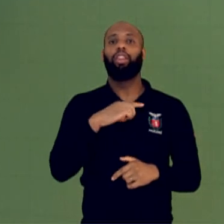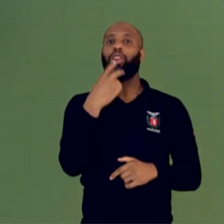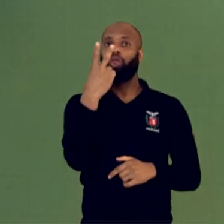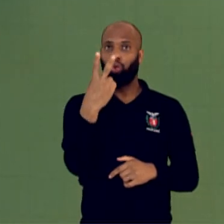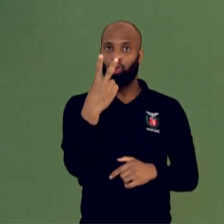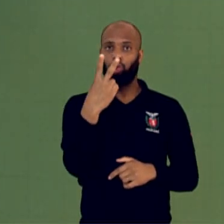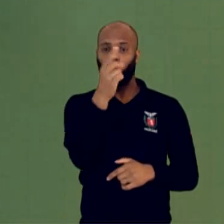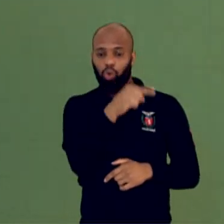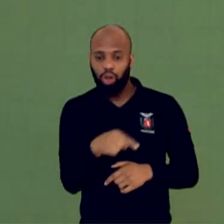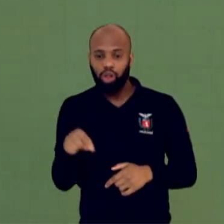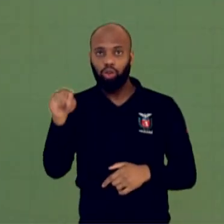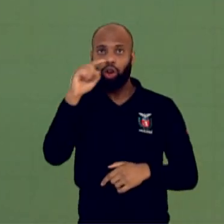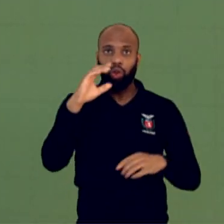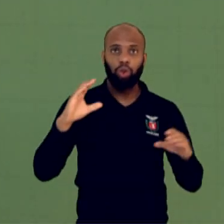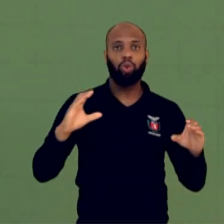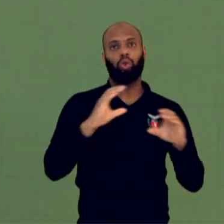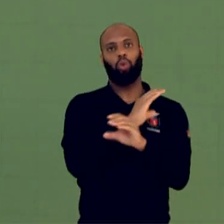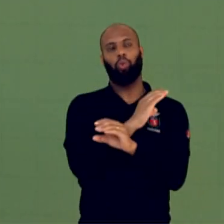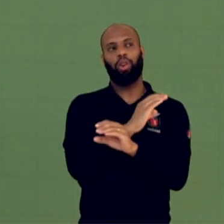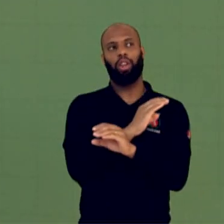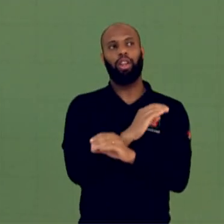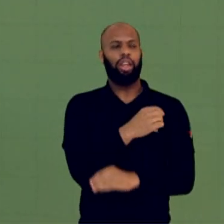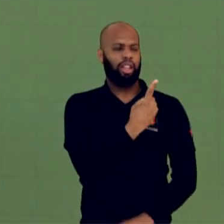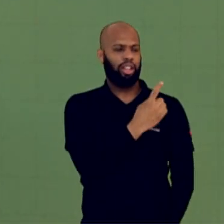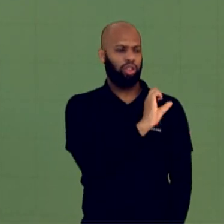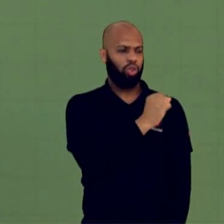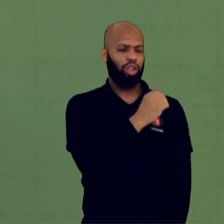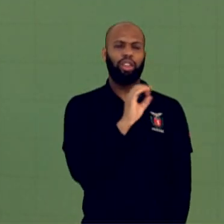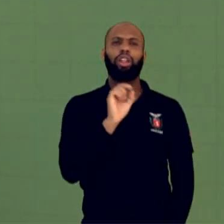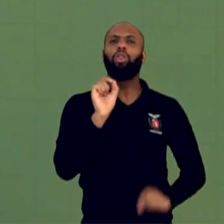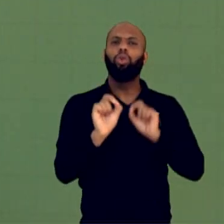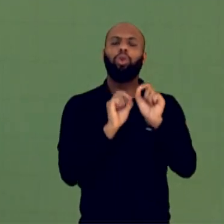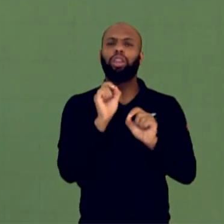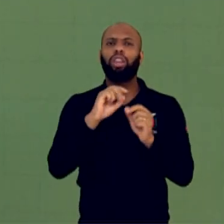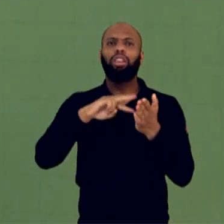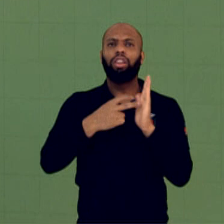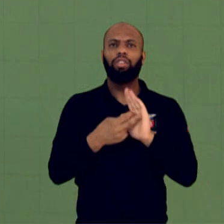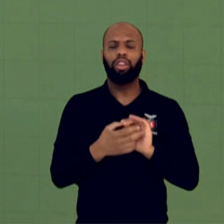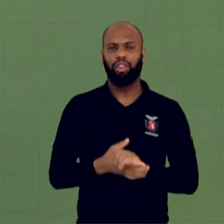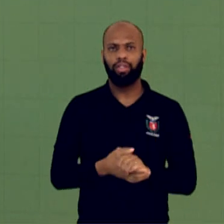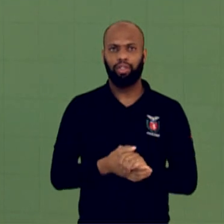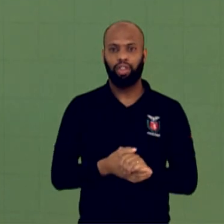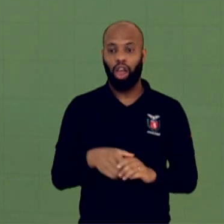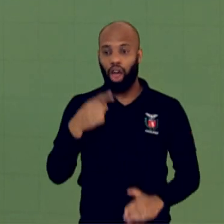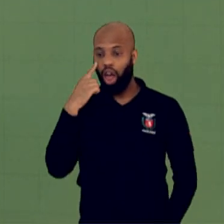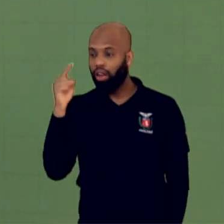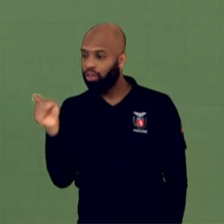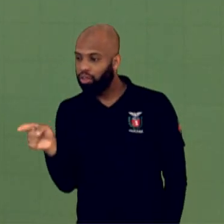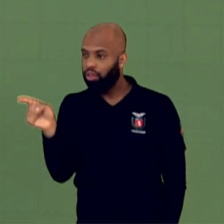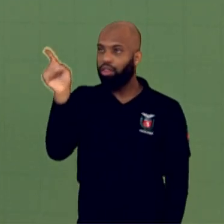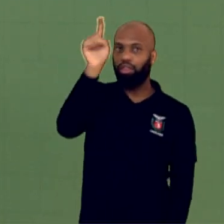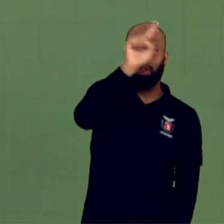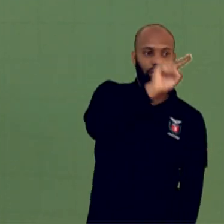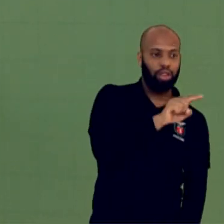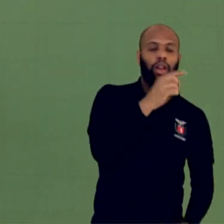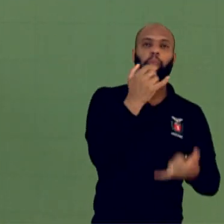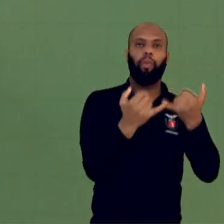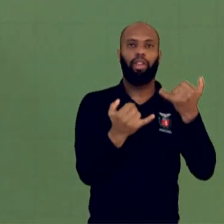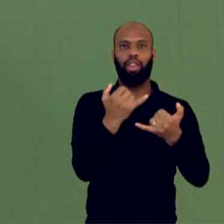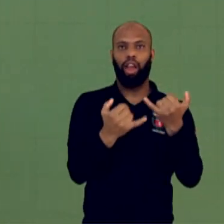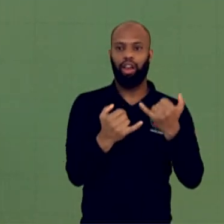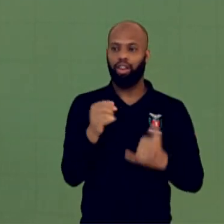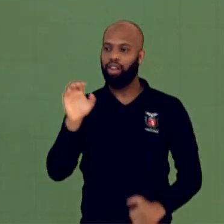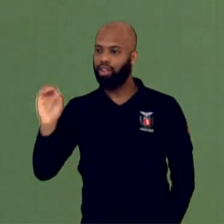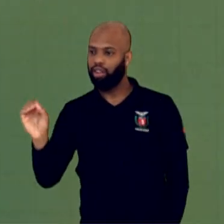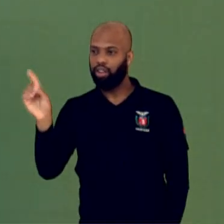voltas completas e esse 180 graus que sobrou aqui, o que seria? Seria meia volta, né? Já